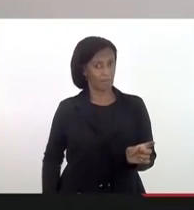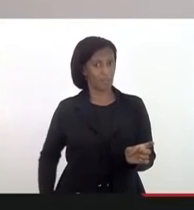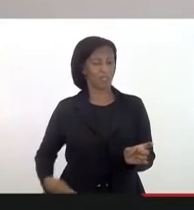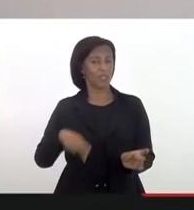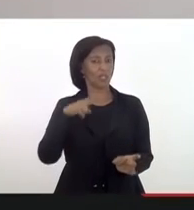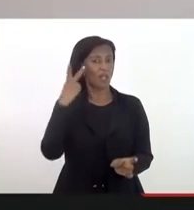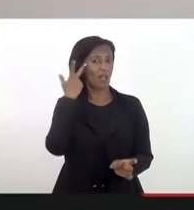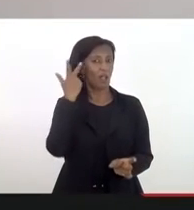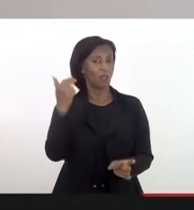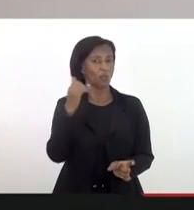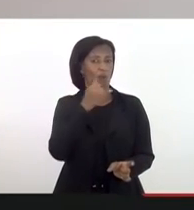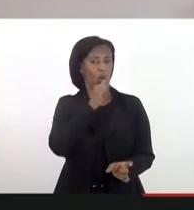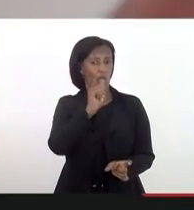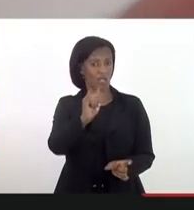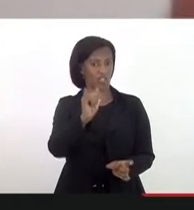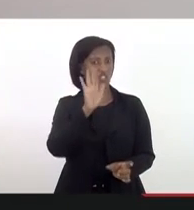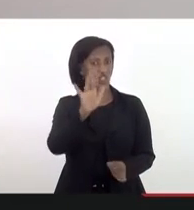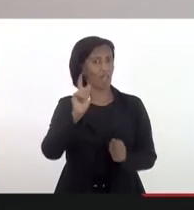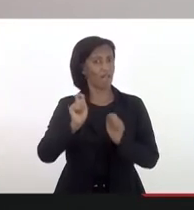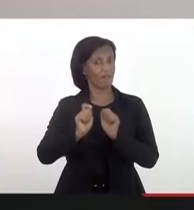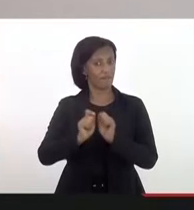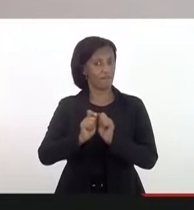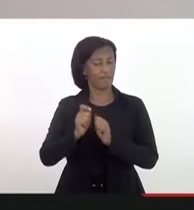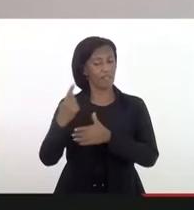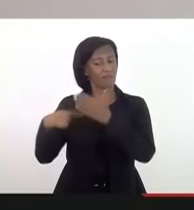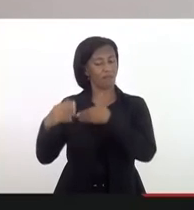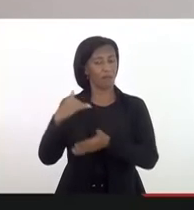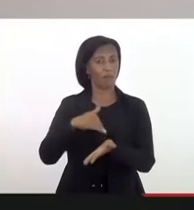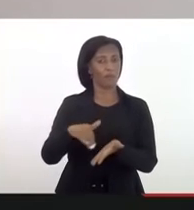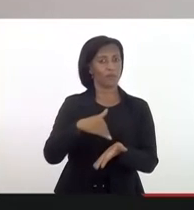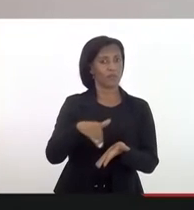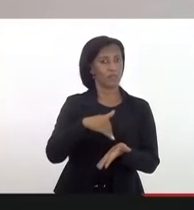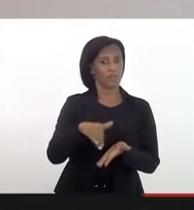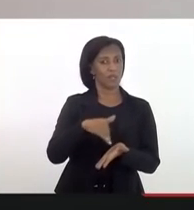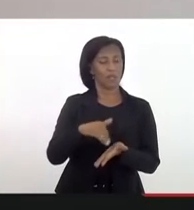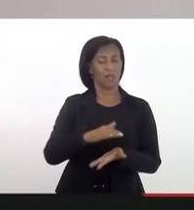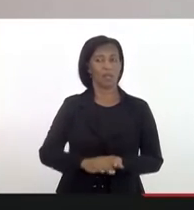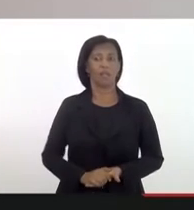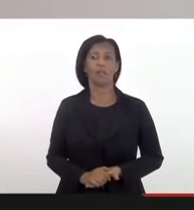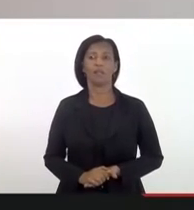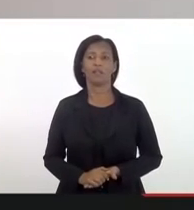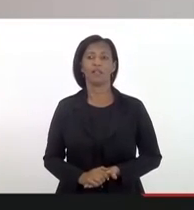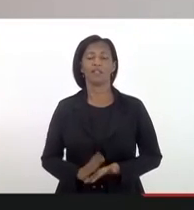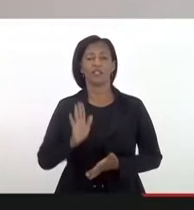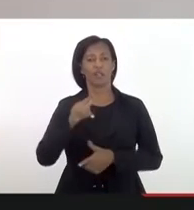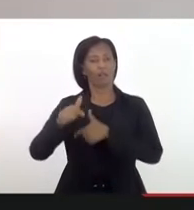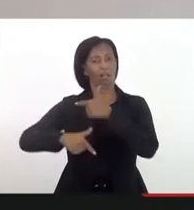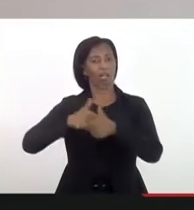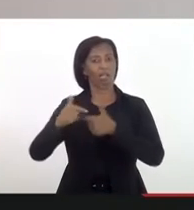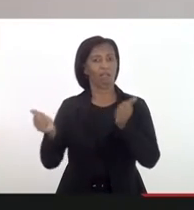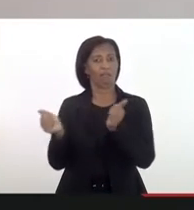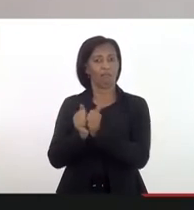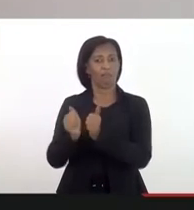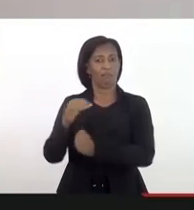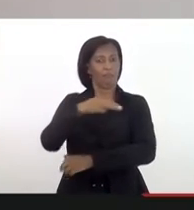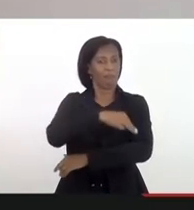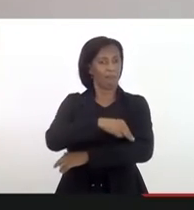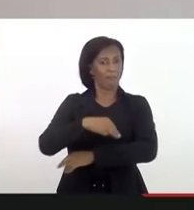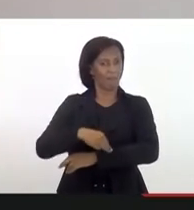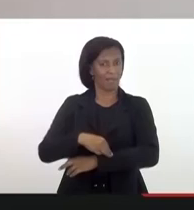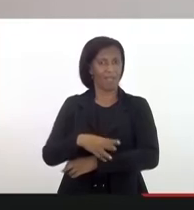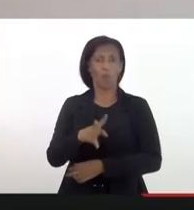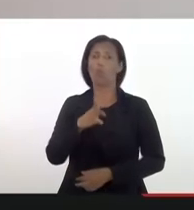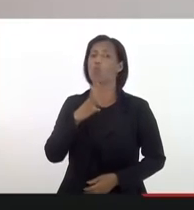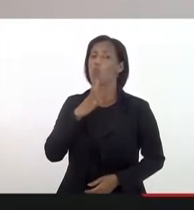Natural Energia, já fez, inclusive, quando era secretária termoelétrica da El Paso, comigo lá em Macaé, é uma das pessoas que